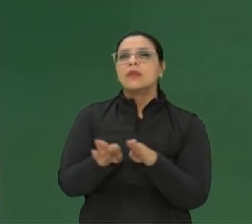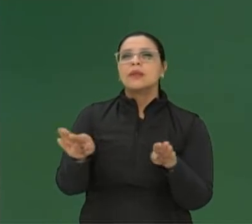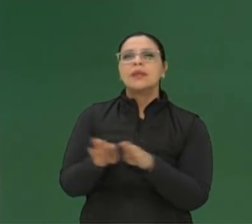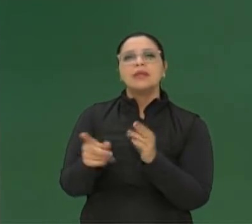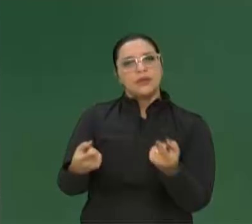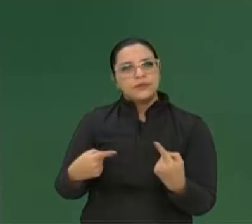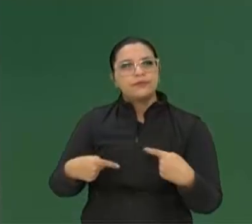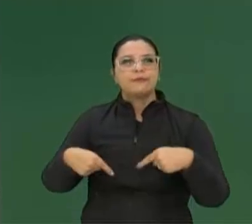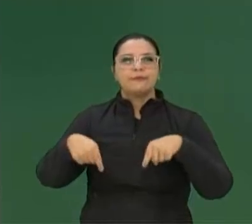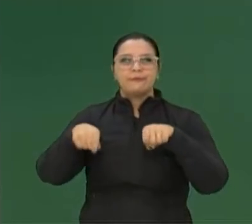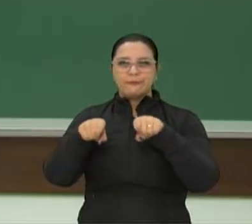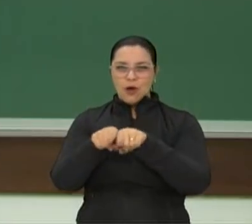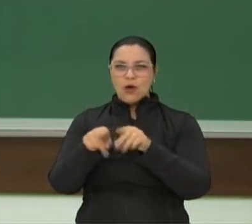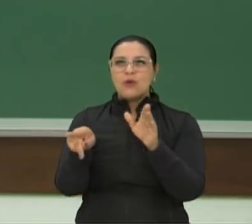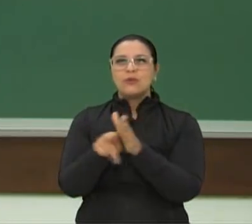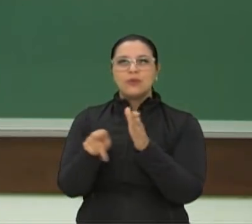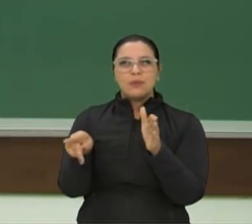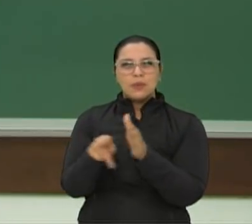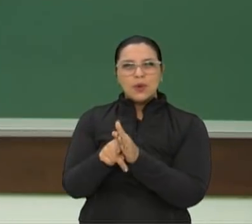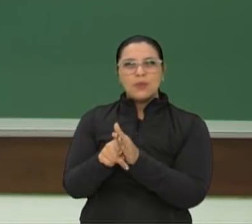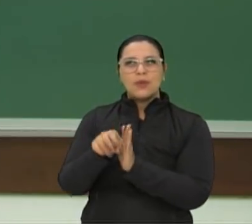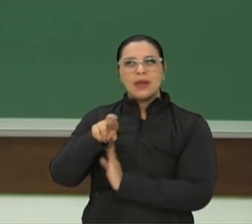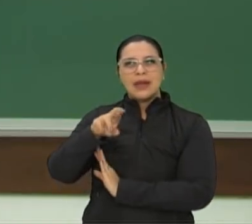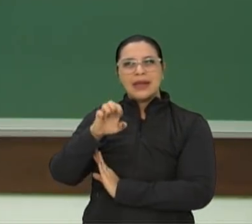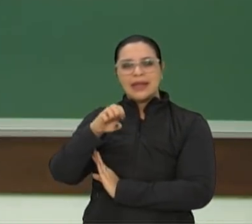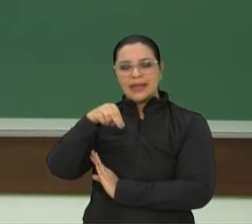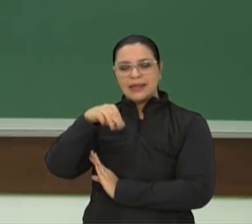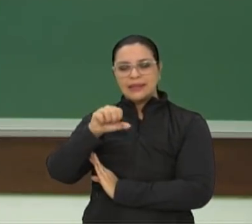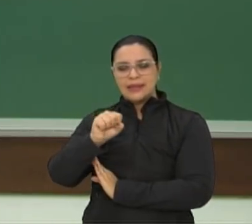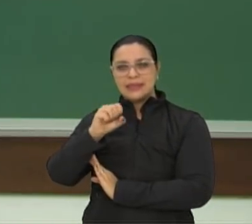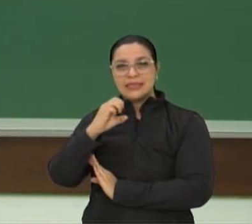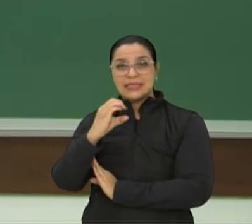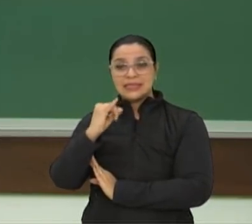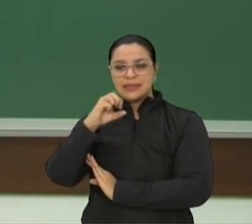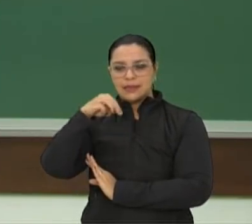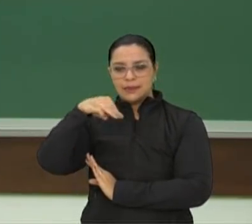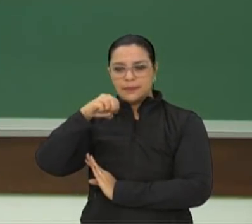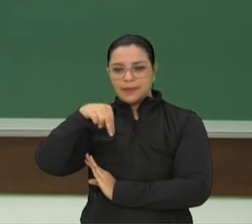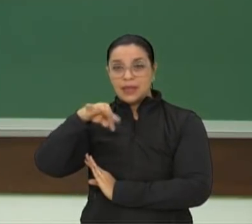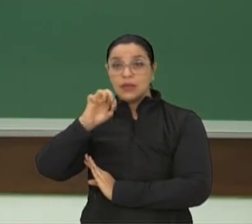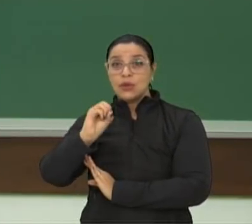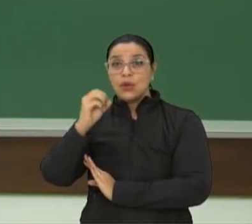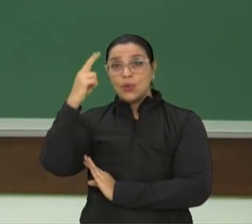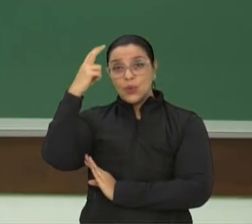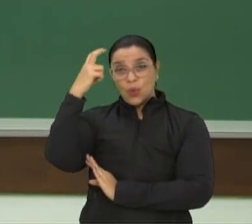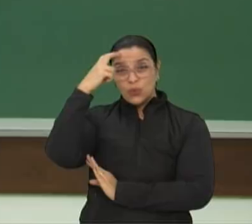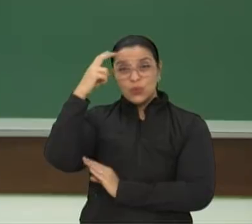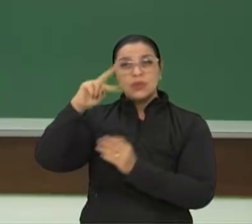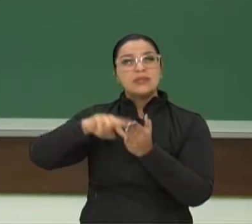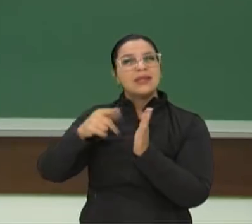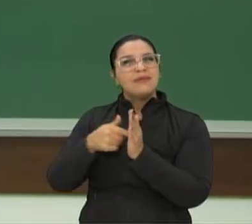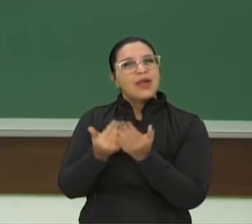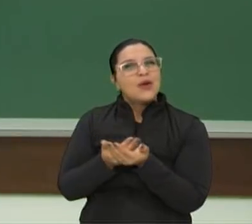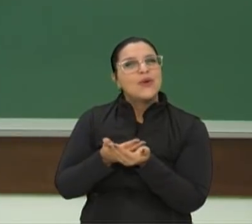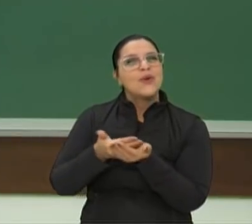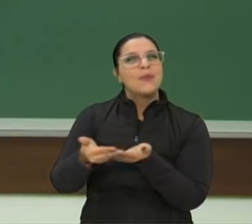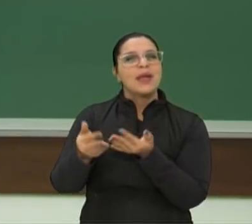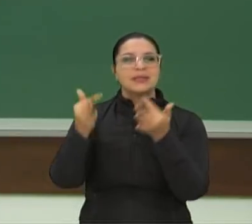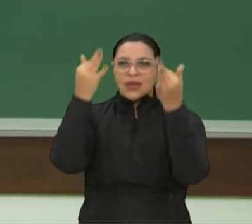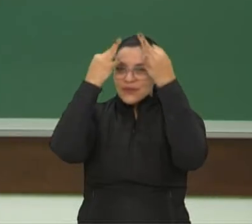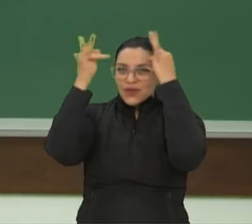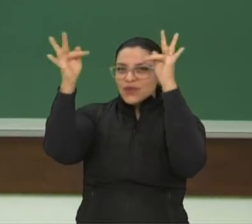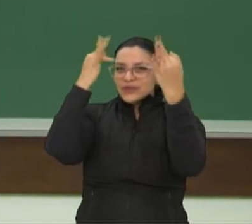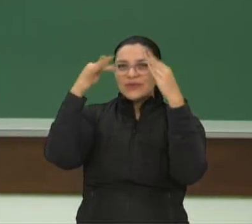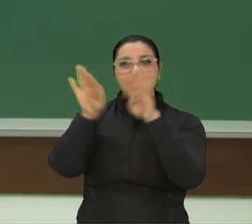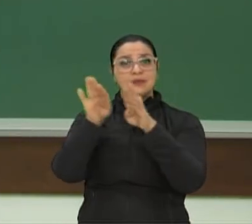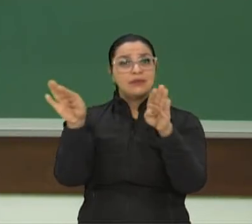a retomada, com certeza, o renascimento cultural também vai renascer com os filósofos, a filosofia, né, da Grécia Antiga. Então, nós temos